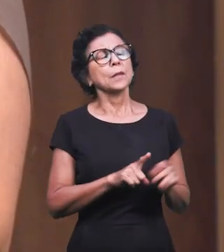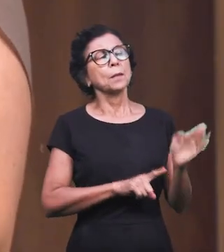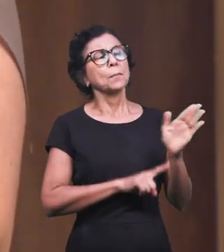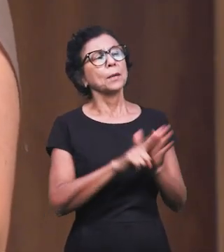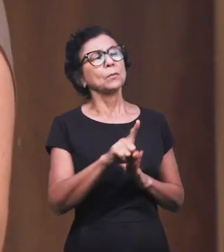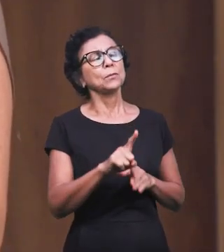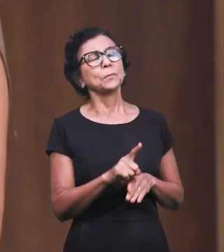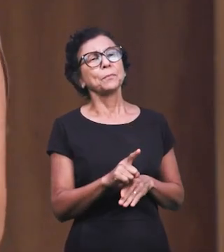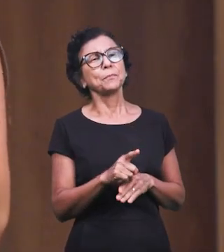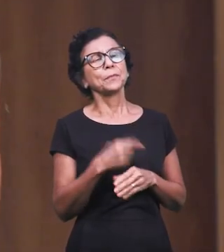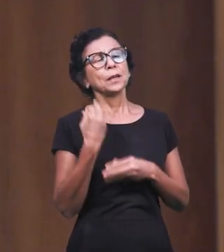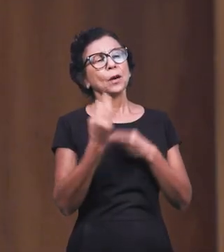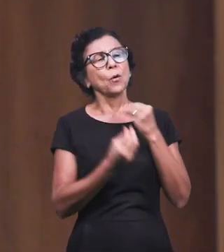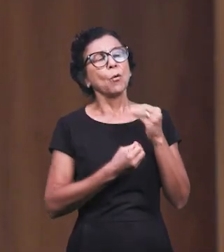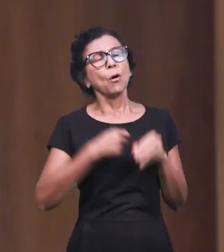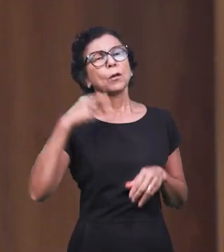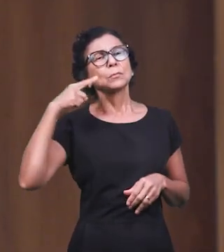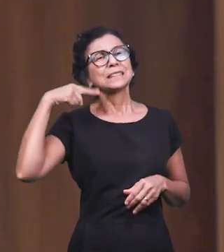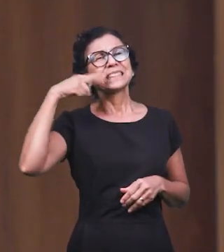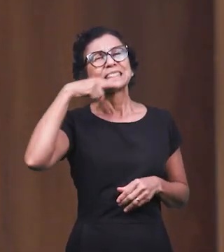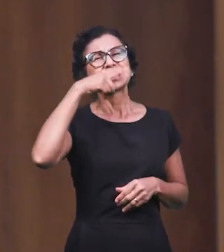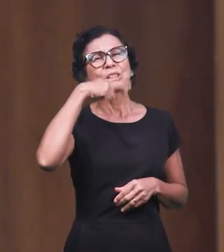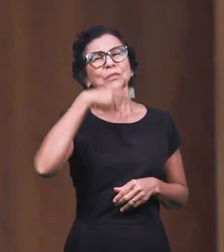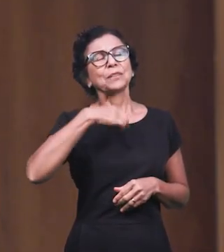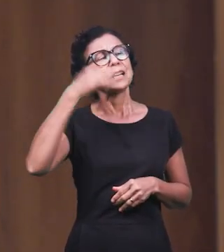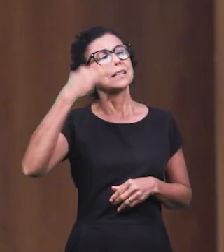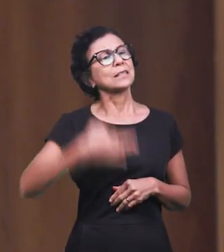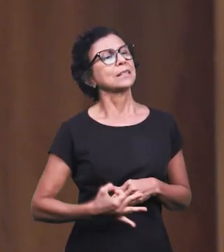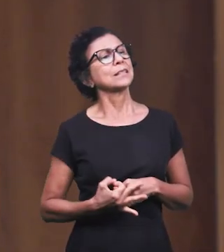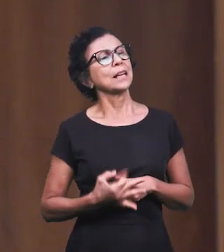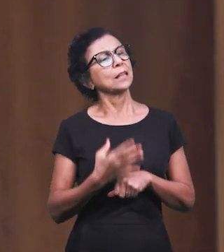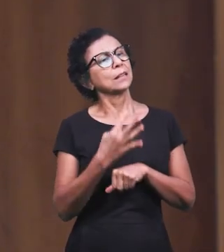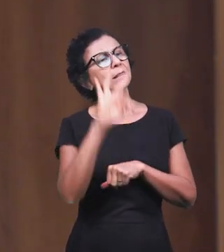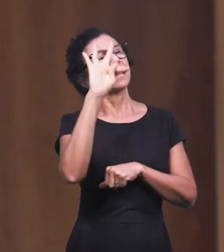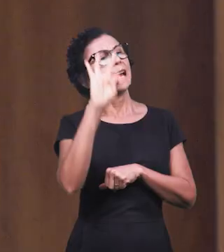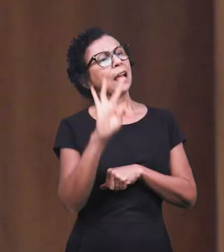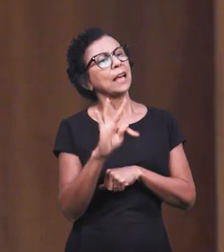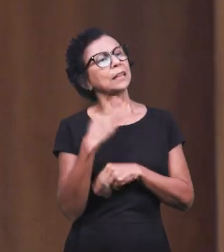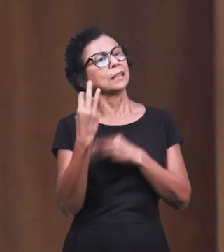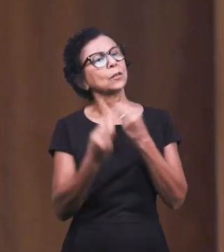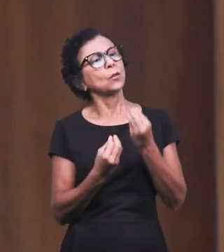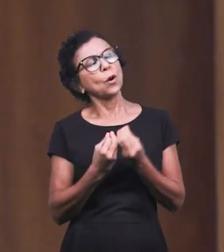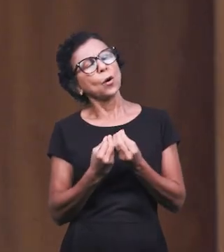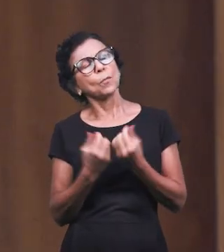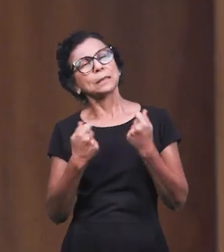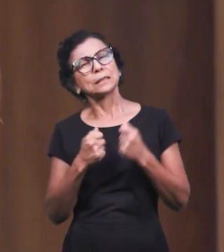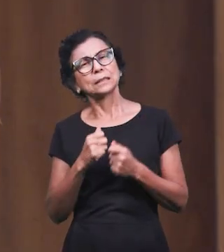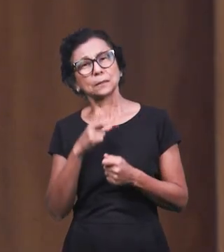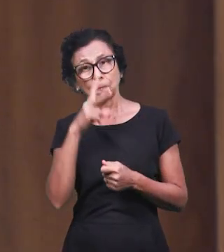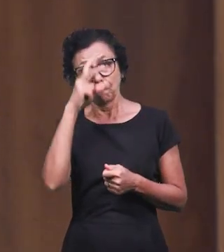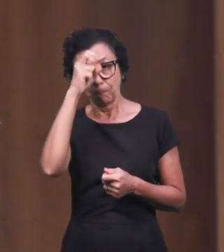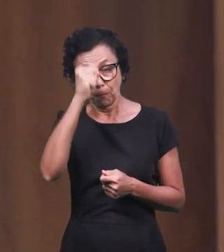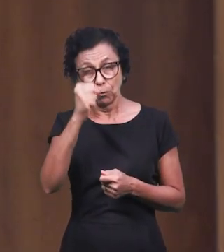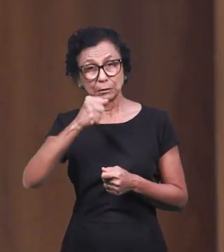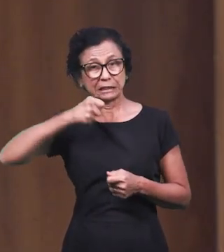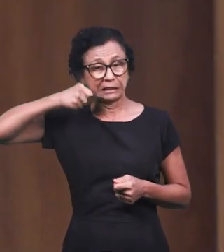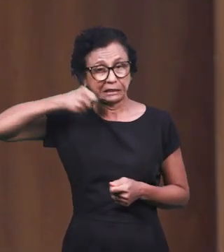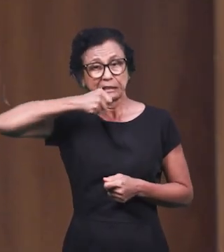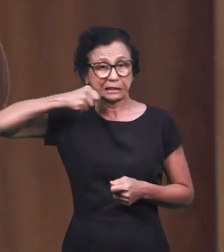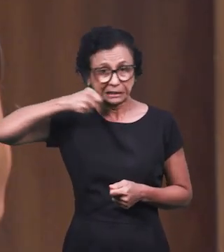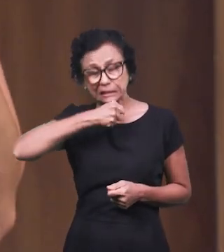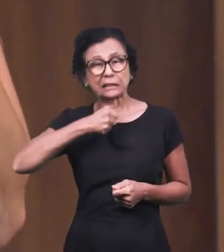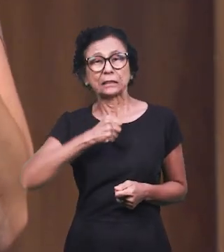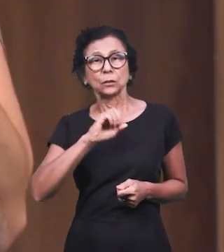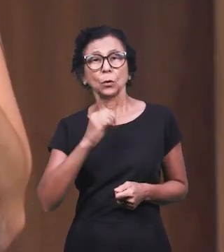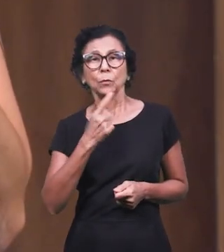gente escovar o dente? Tem um jeito certo ou cada um faz do jeito que entender melhor? Tem força, não tem força? Você pode ensinar para a gente, se